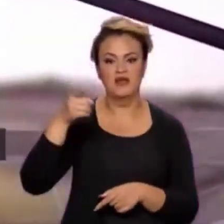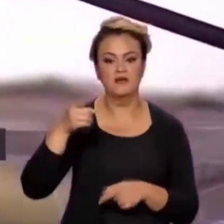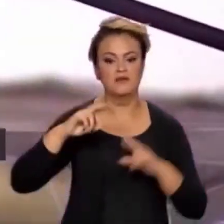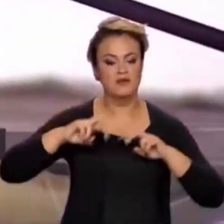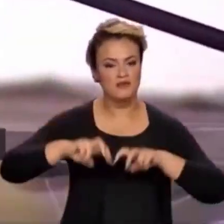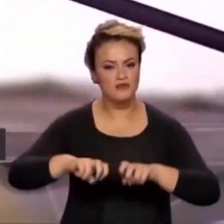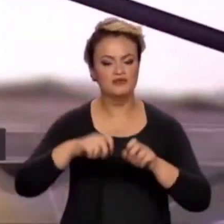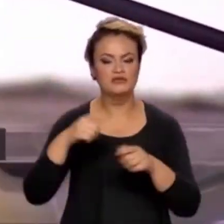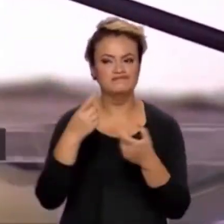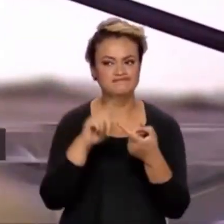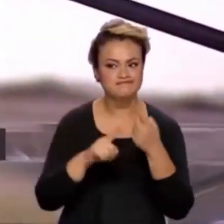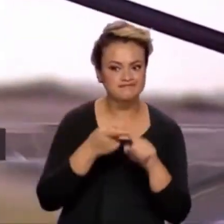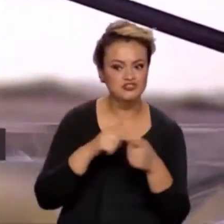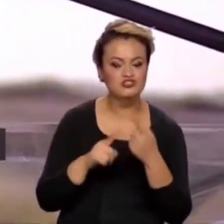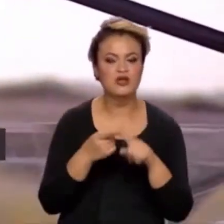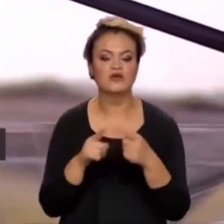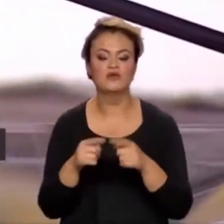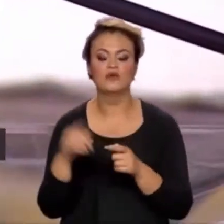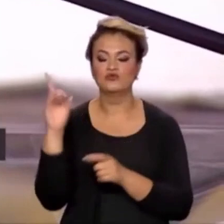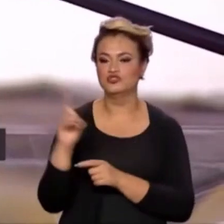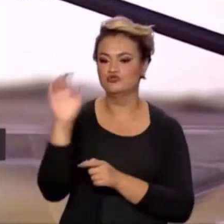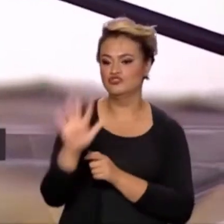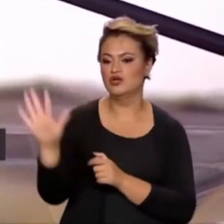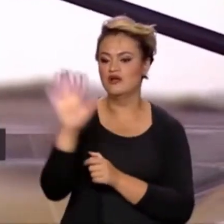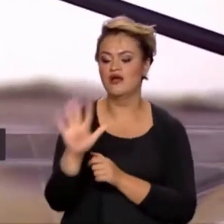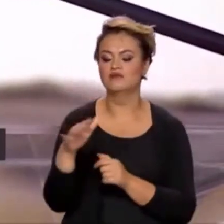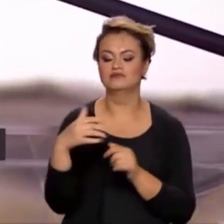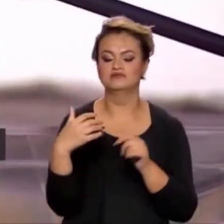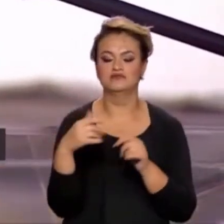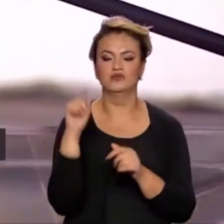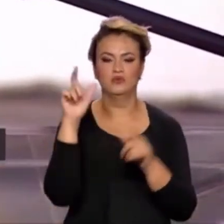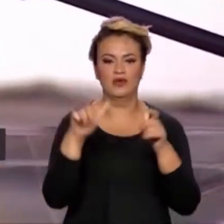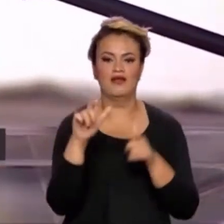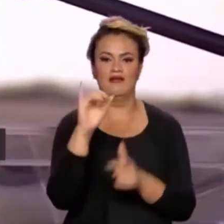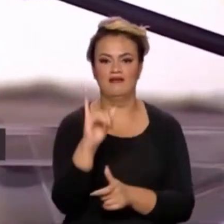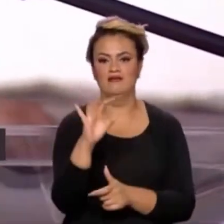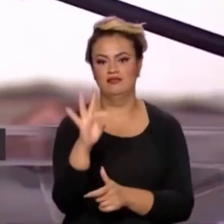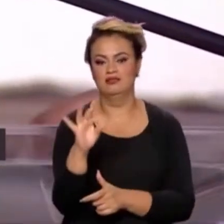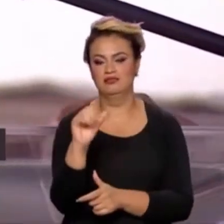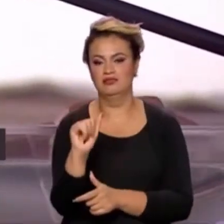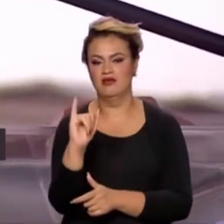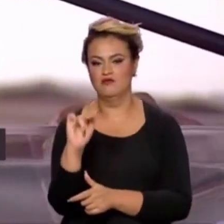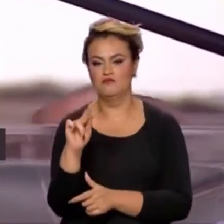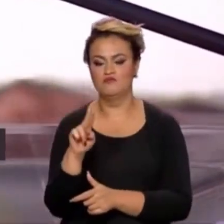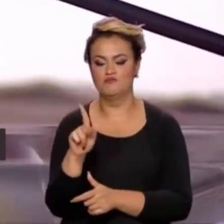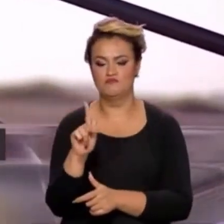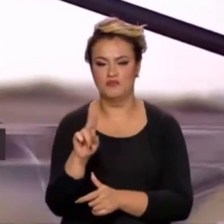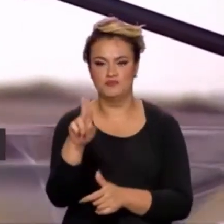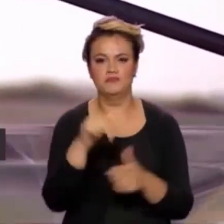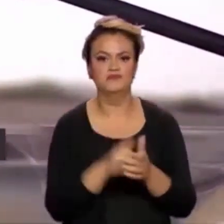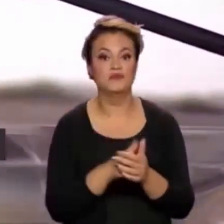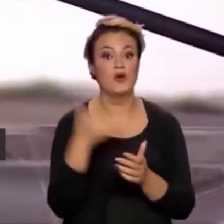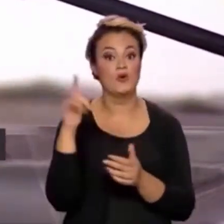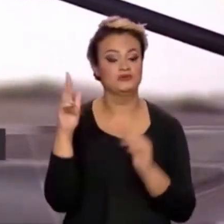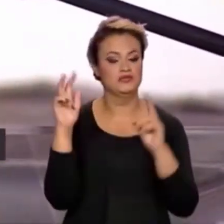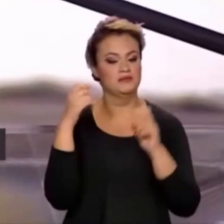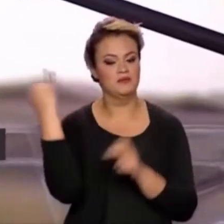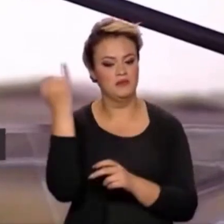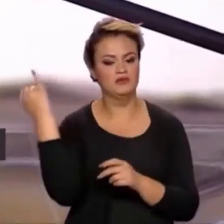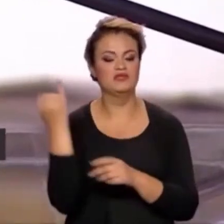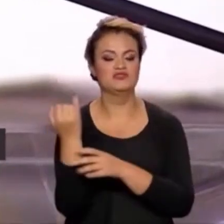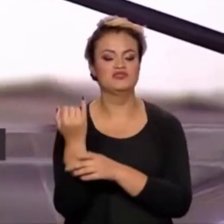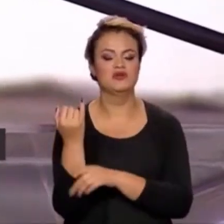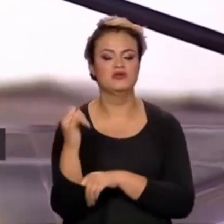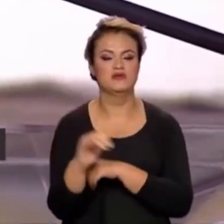aprofundar os diálogos com o diretor-geral da Itaipu e sua equipe. Outra questão fundamental que eu quero